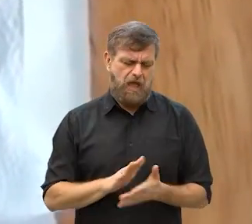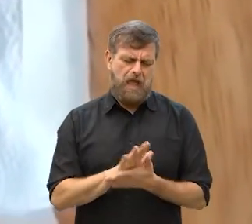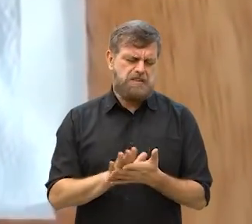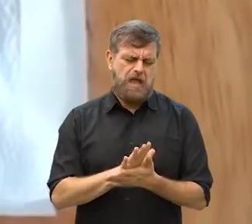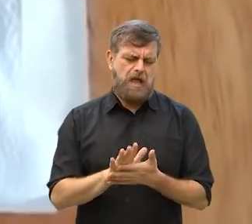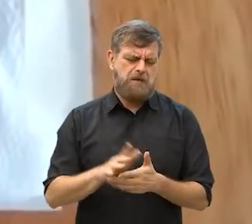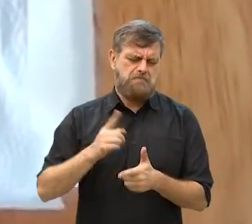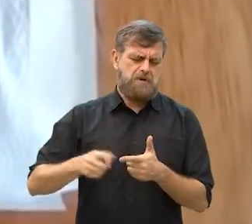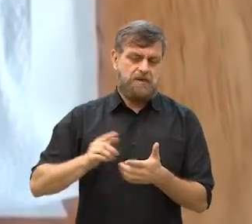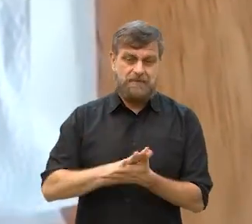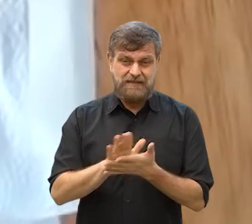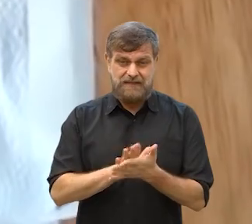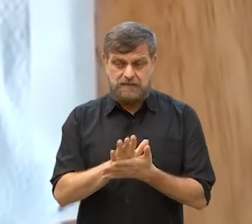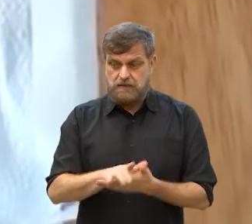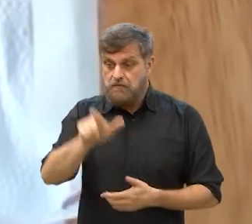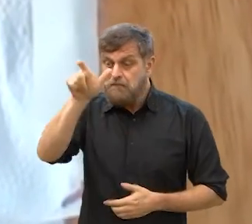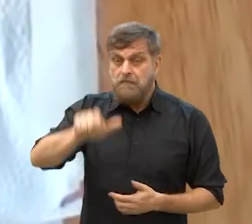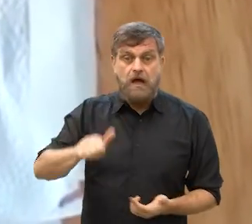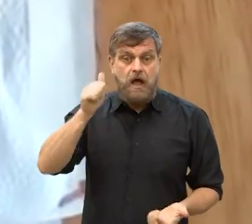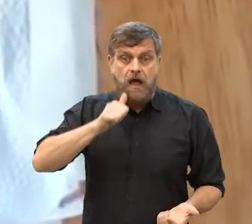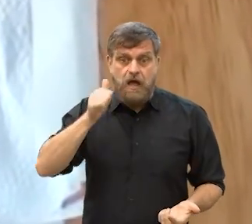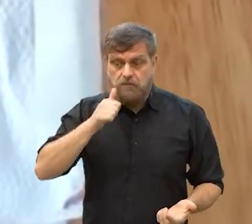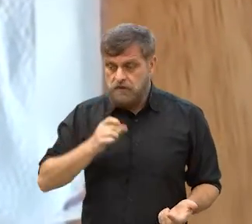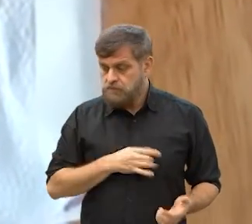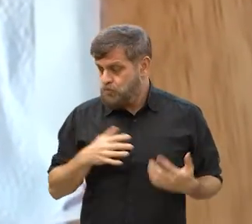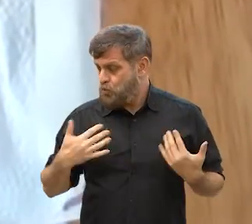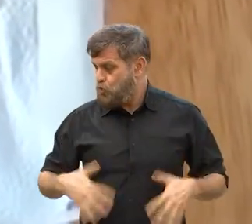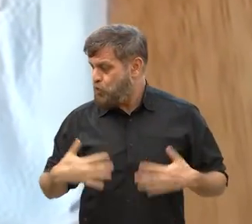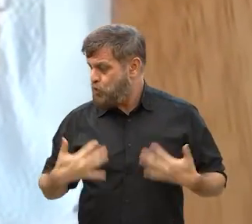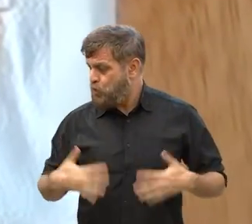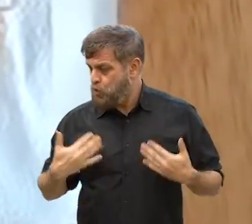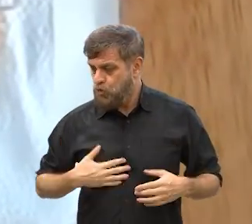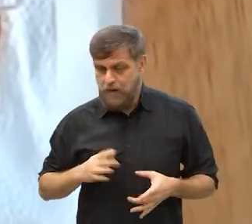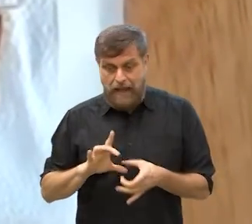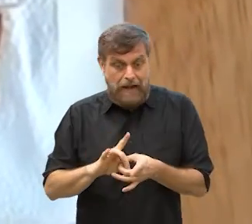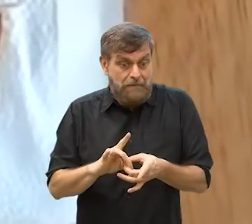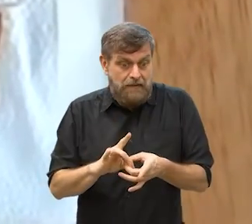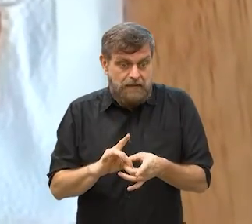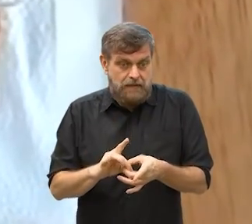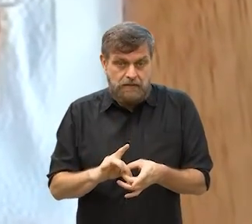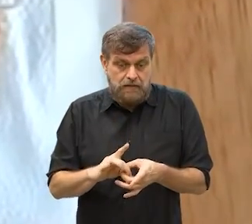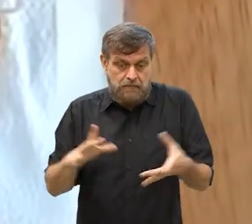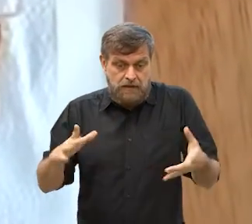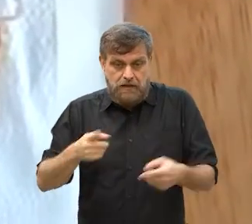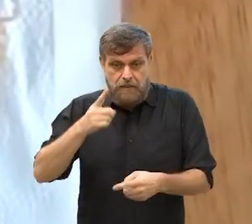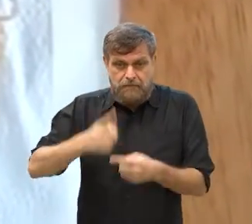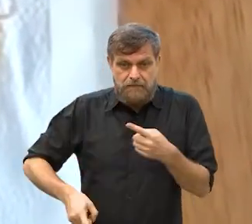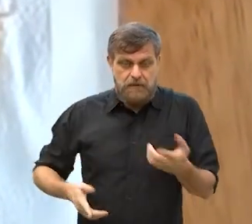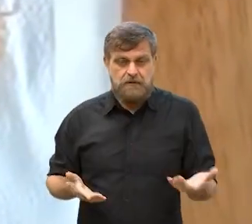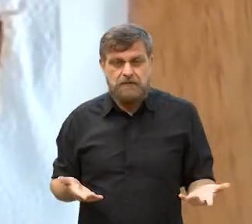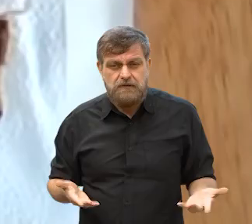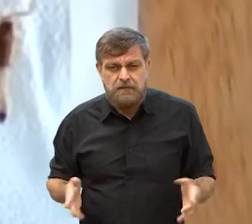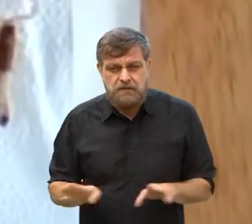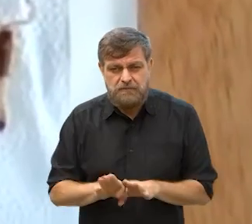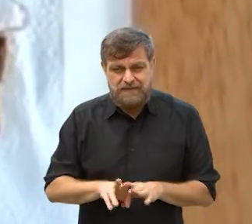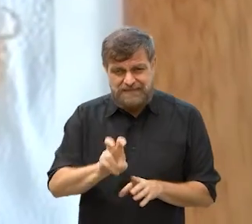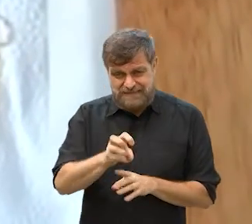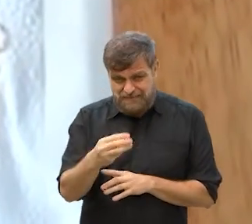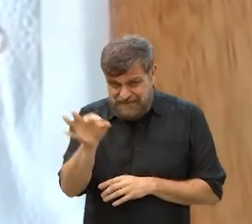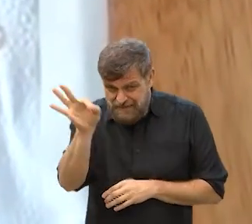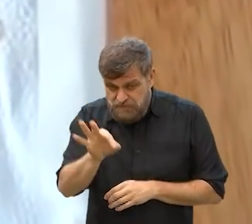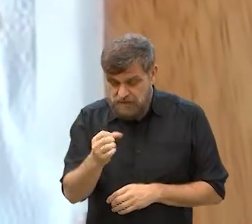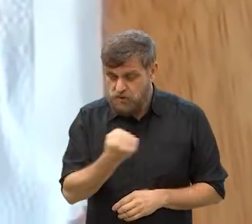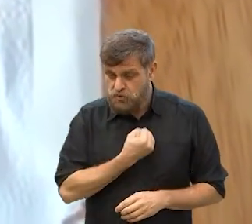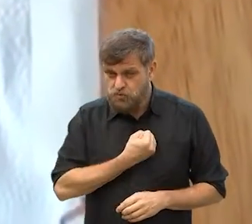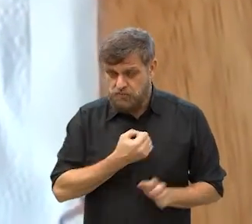inofensivo, mas que tirou a liberdade da moradora. Só para a gente ter ideia, a gente falou em aumento de 53%, tem outro número aqui